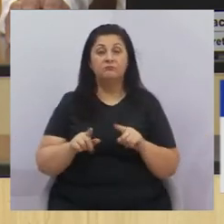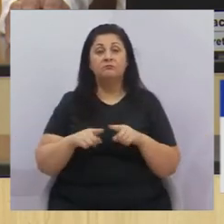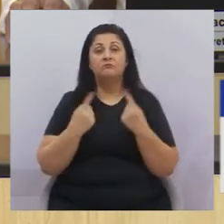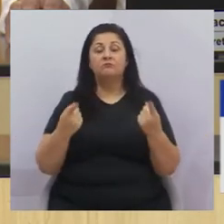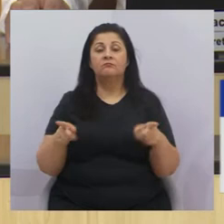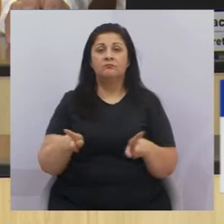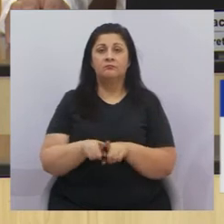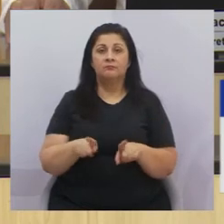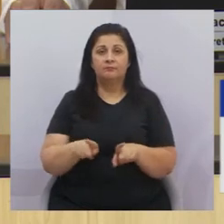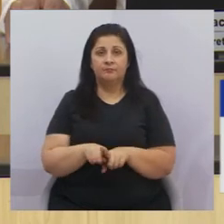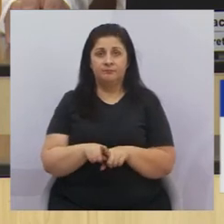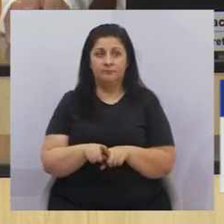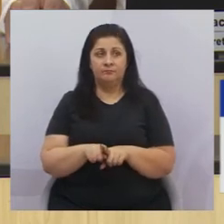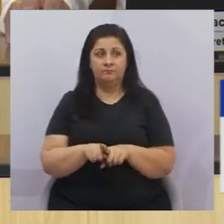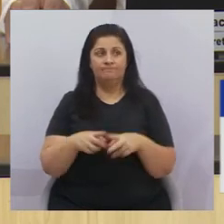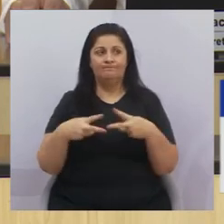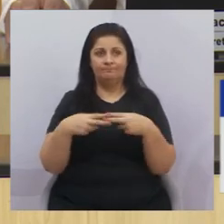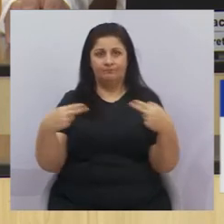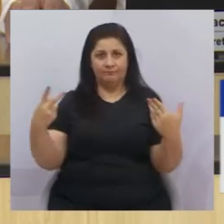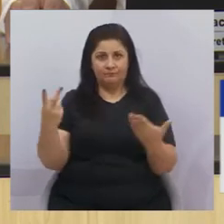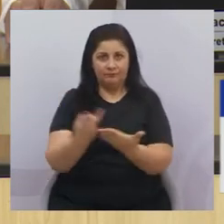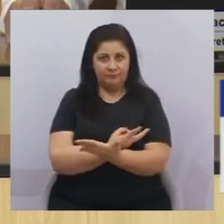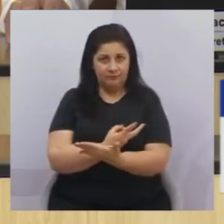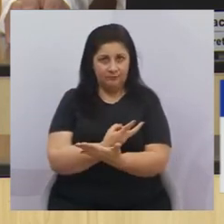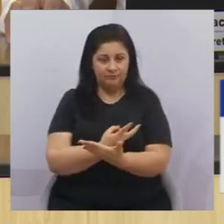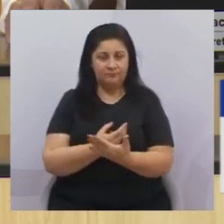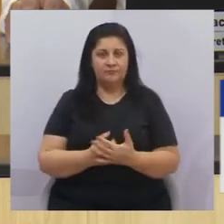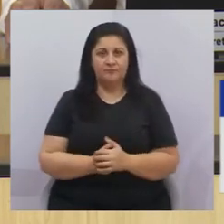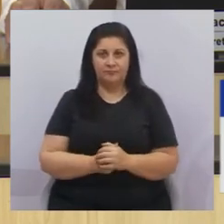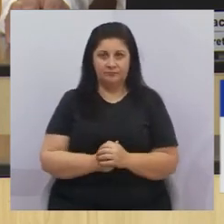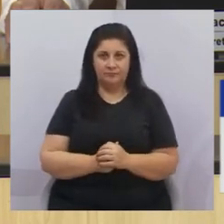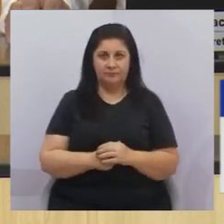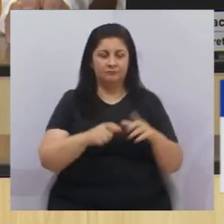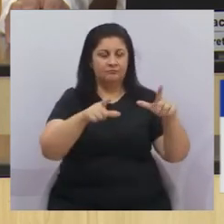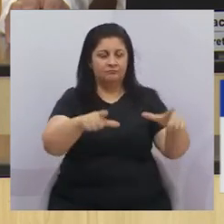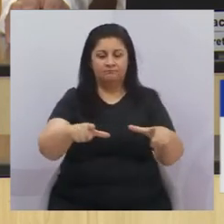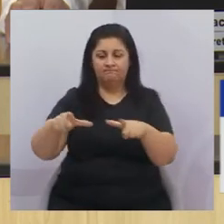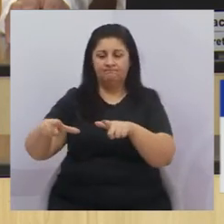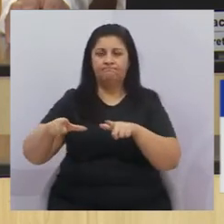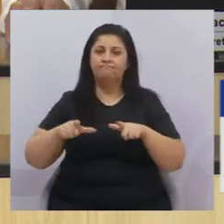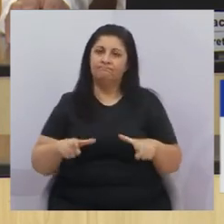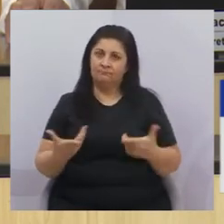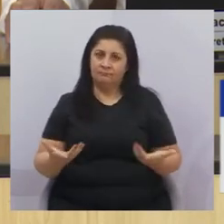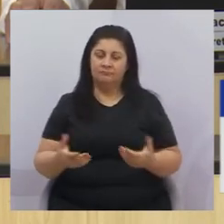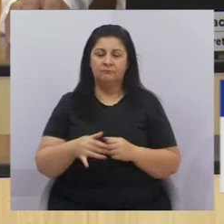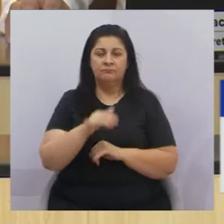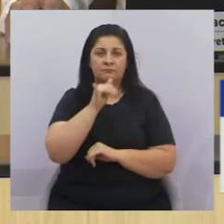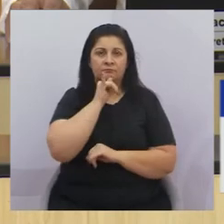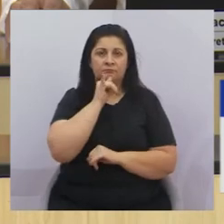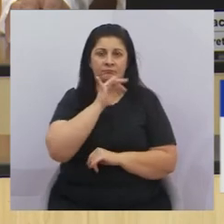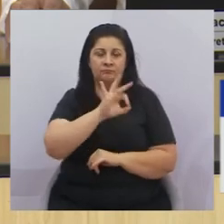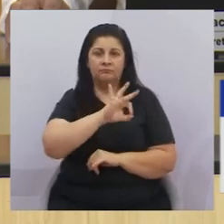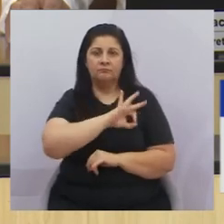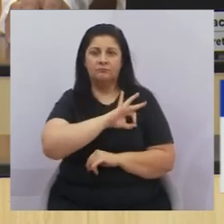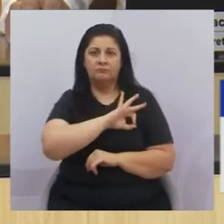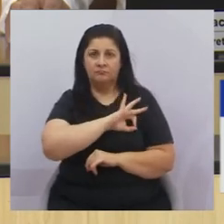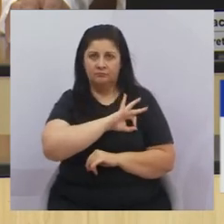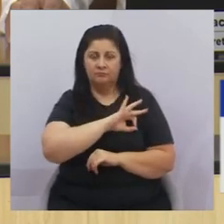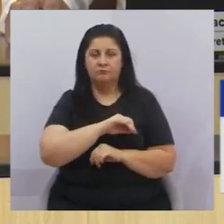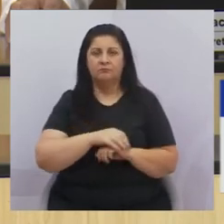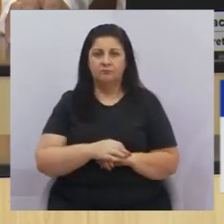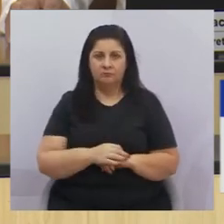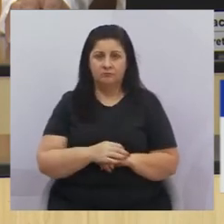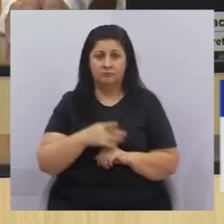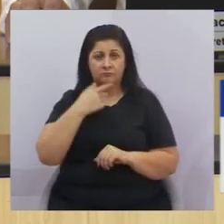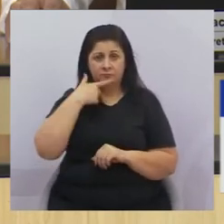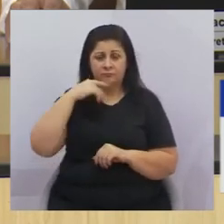também muitas coisas erradas em vários lugares. Você vê um policial pai